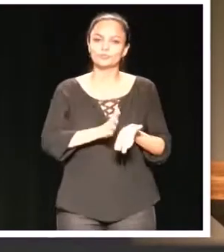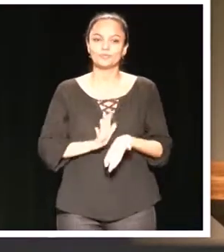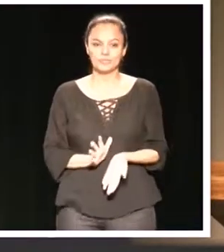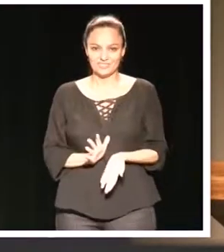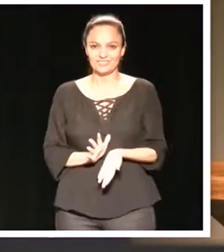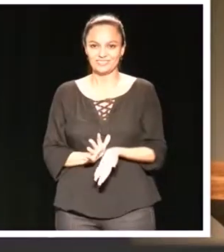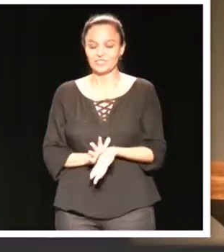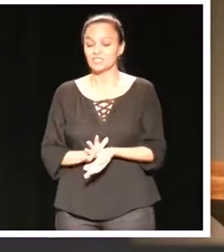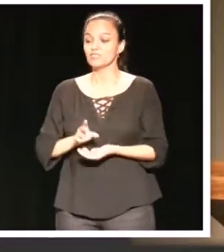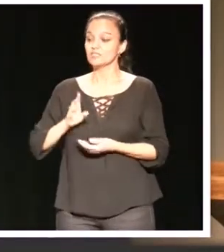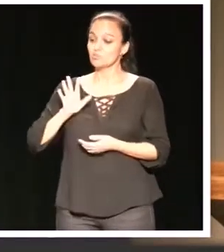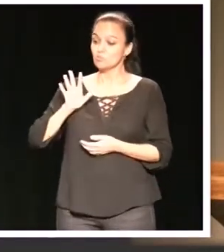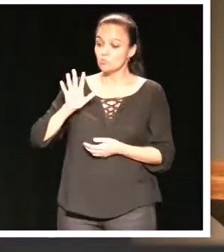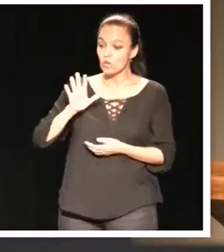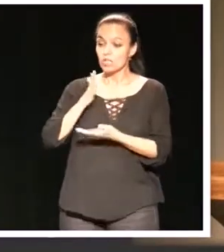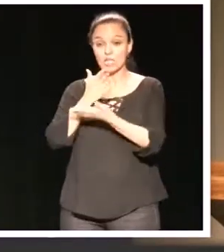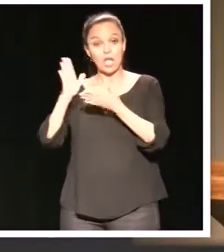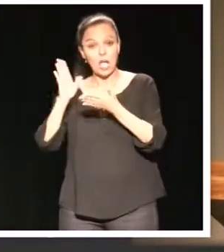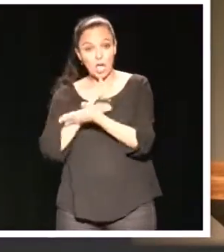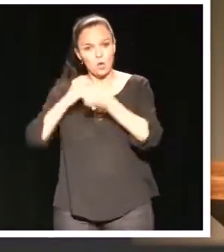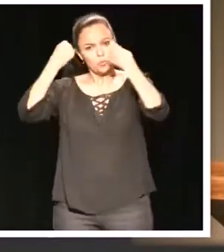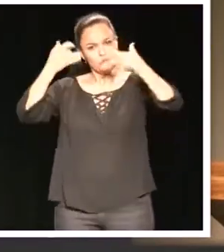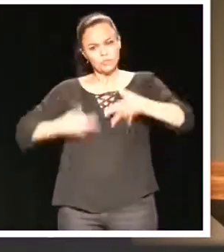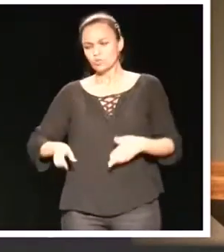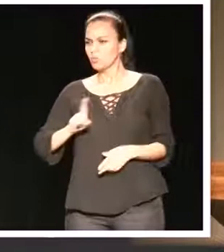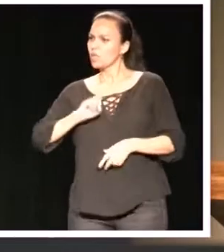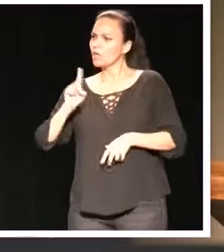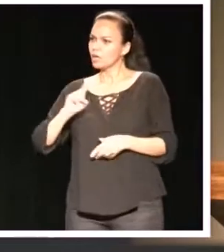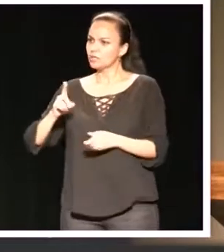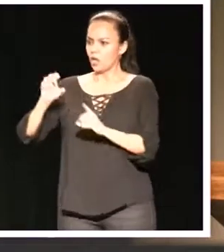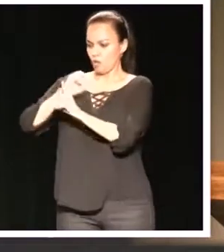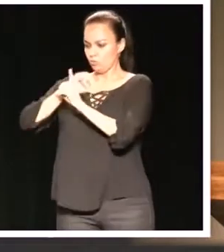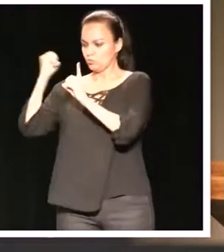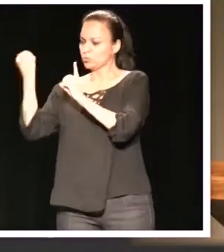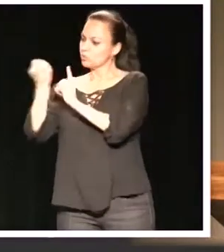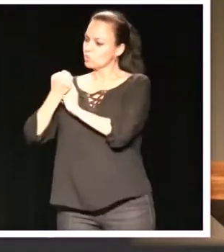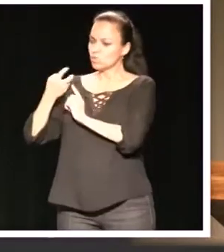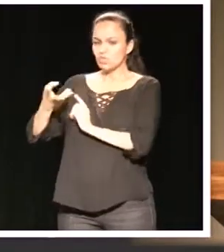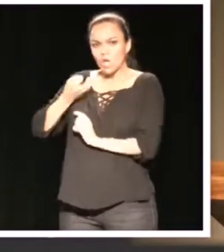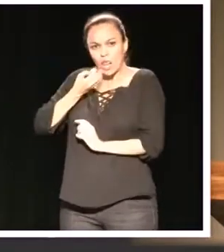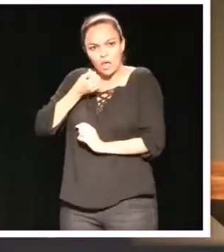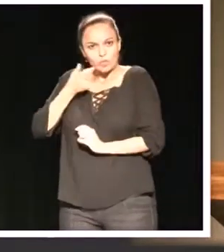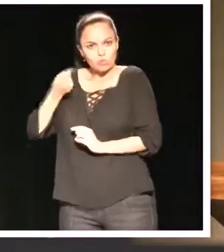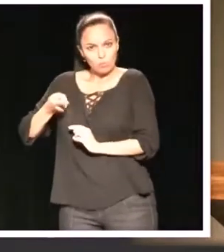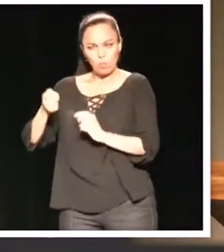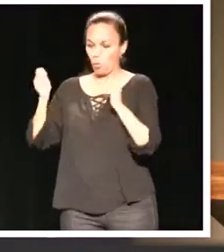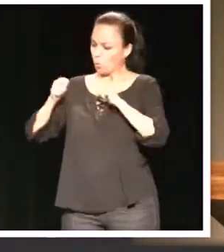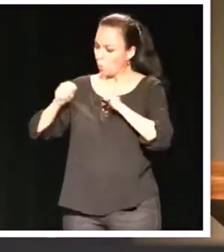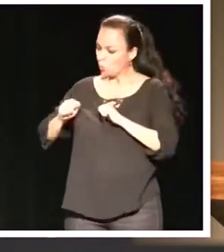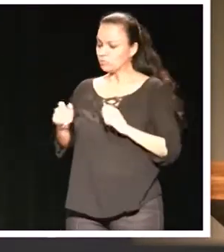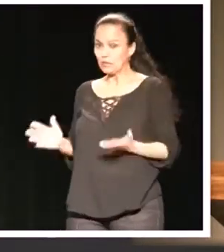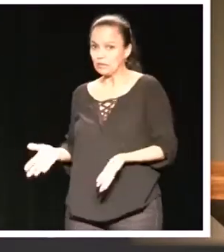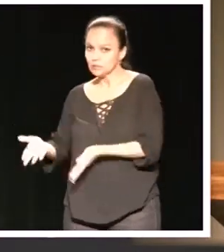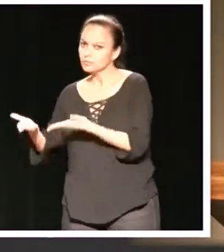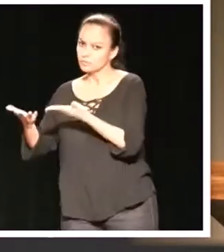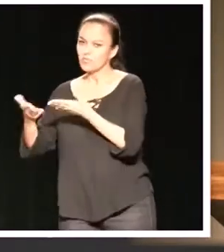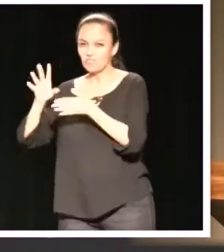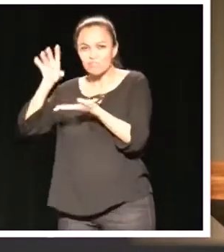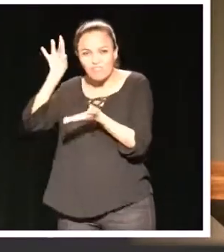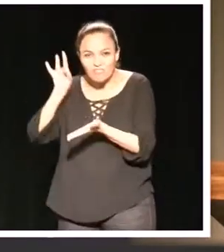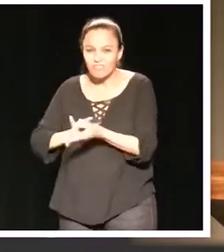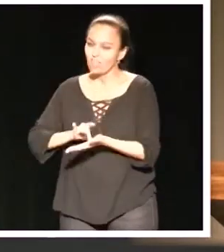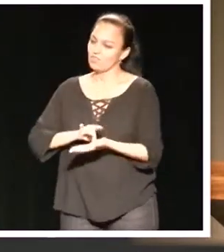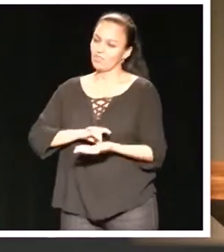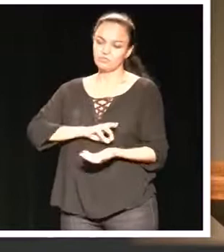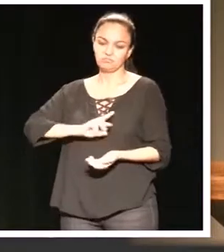de justificação os apresentem como sociologicamente aconselháveis, com base em postulados de tolerância de